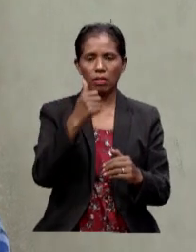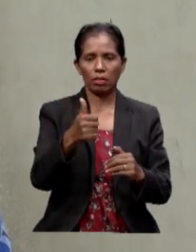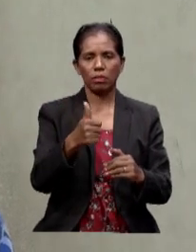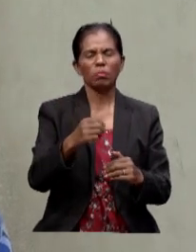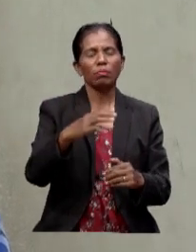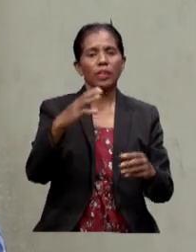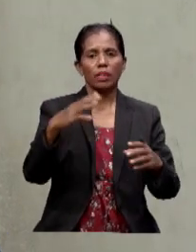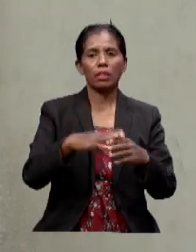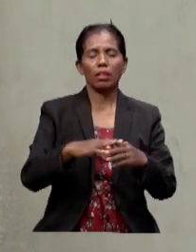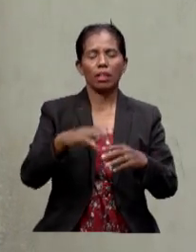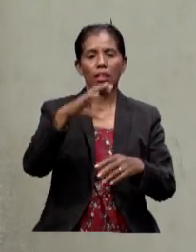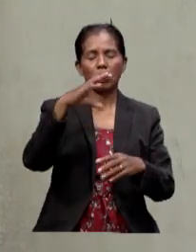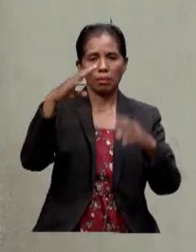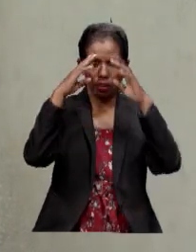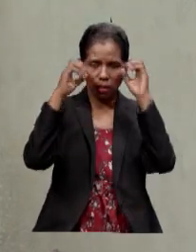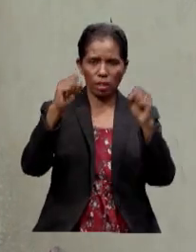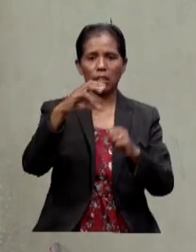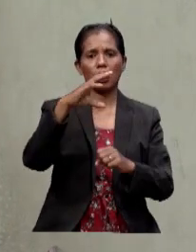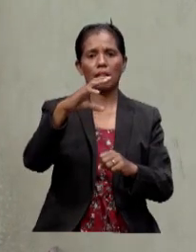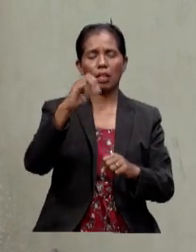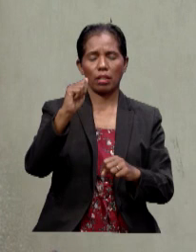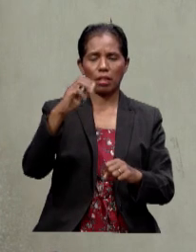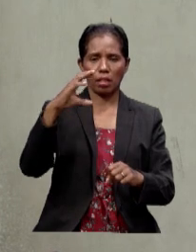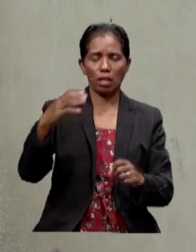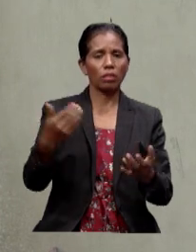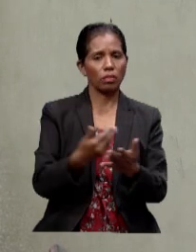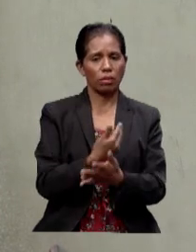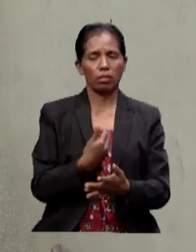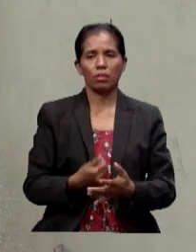Também a minha protesta, ona, que enquanto